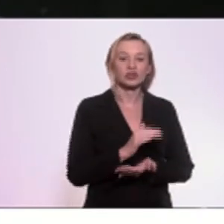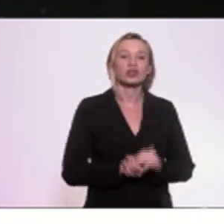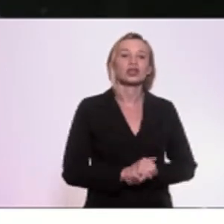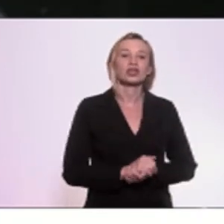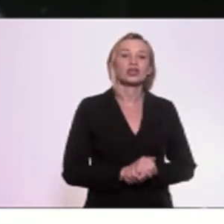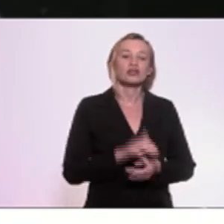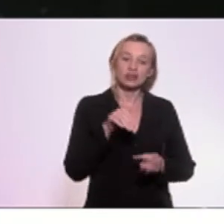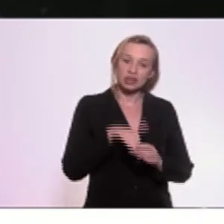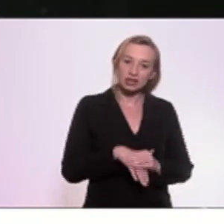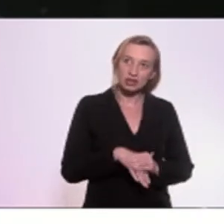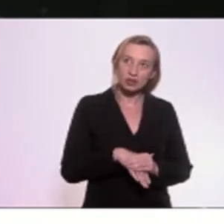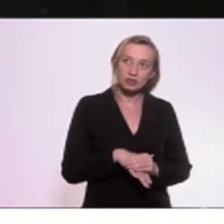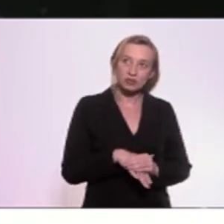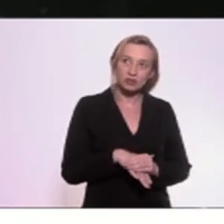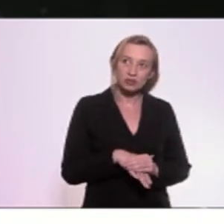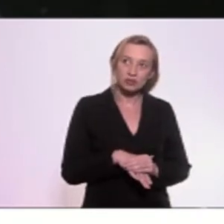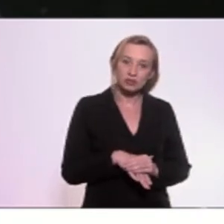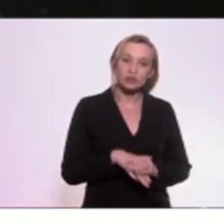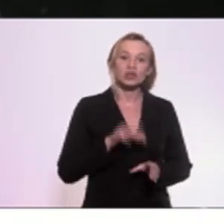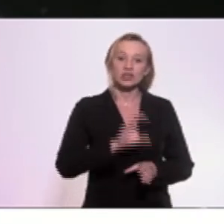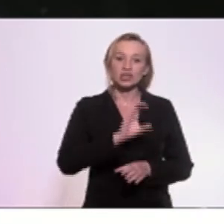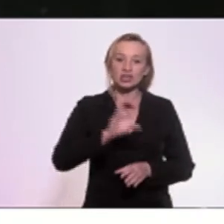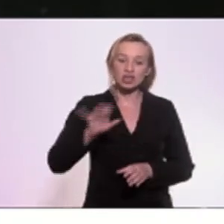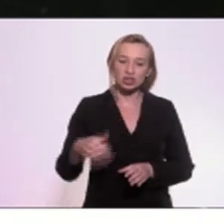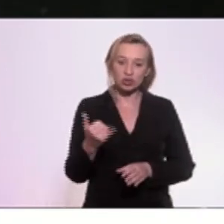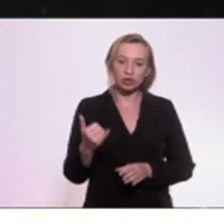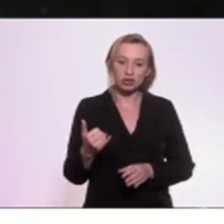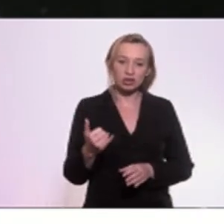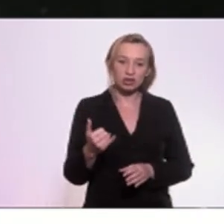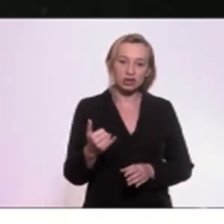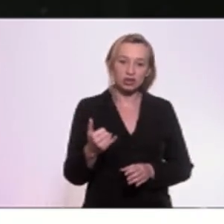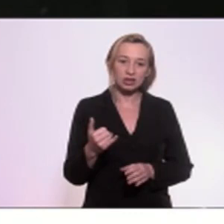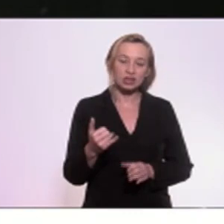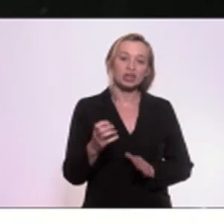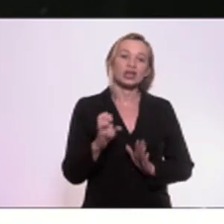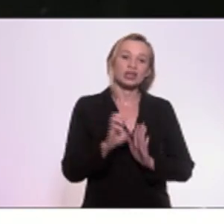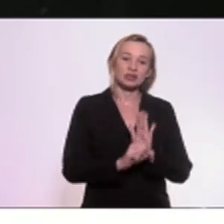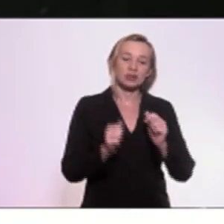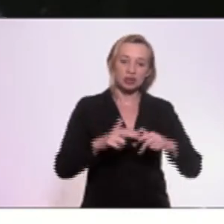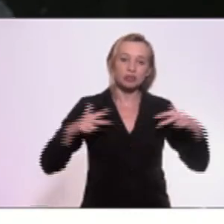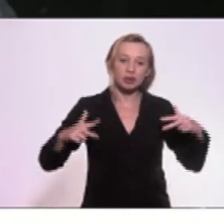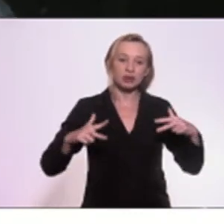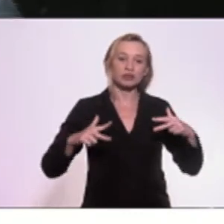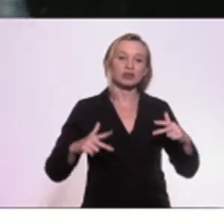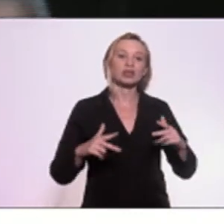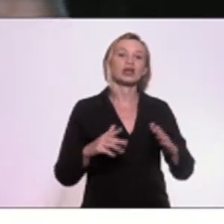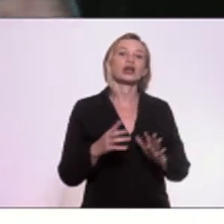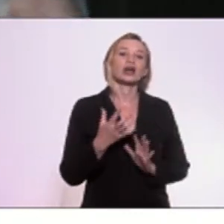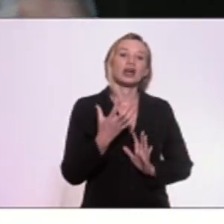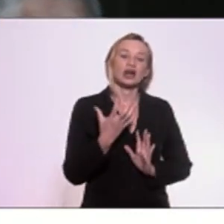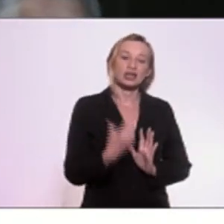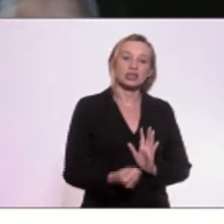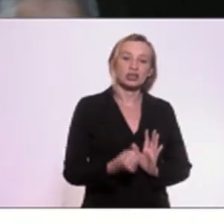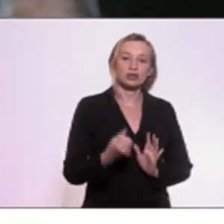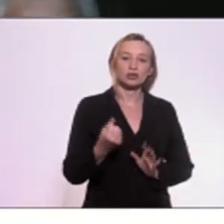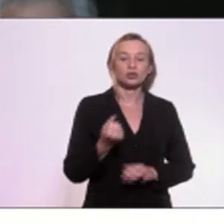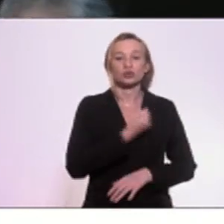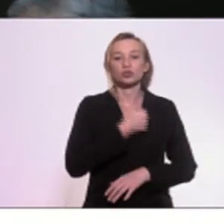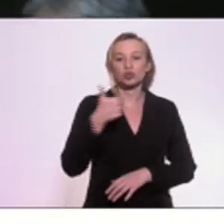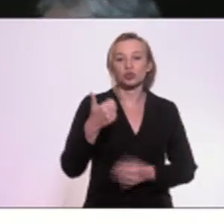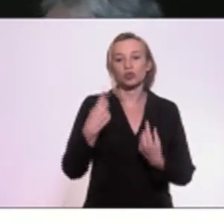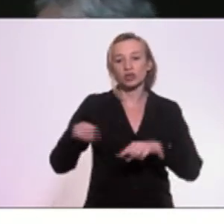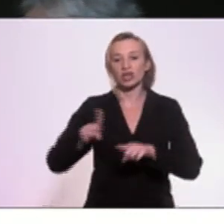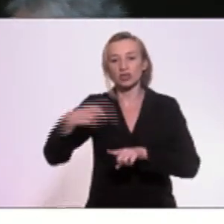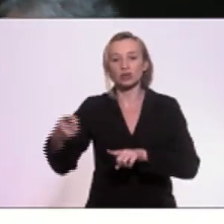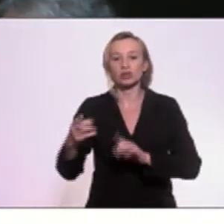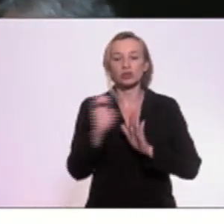aprovado. Em votação, parecer da CCJ, as emendas de plenário. Favorável a número 1 e contrário às demais. Senhores